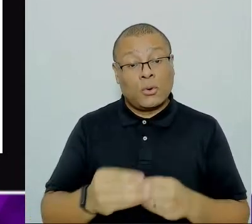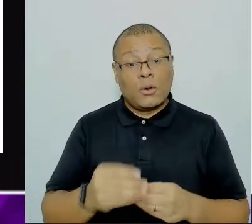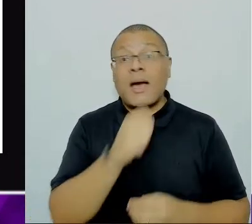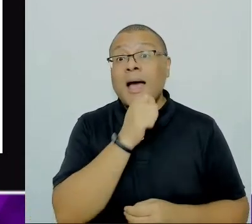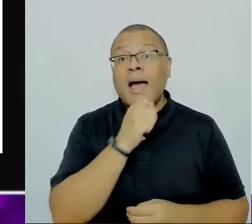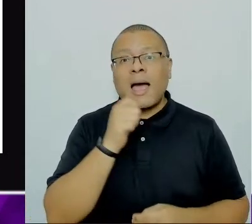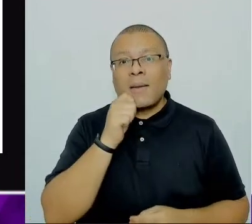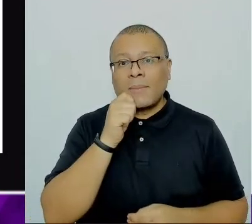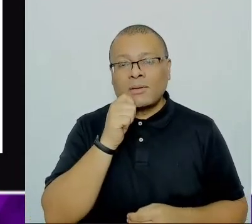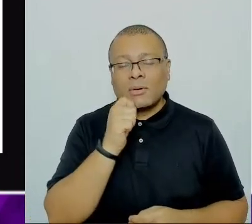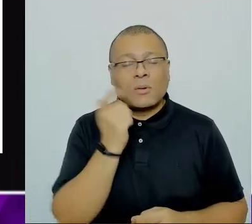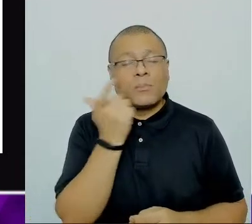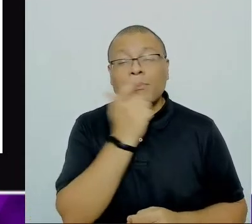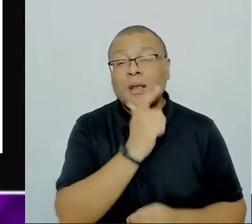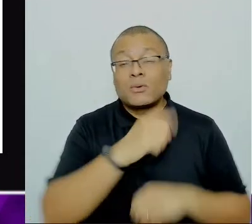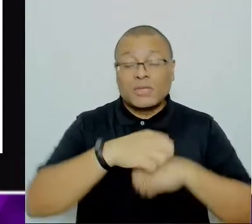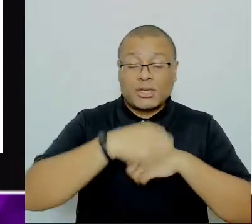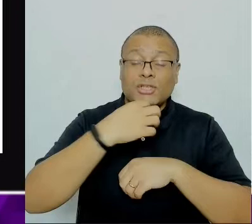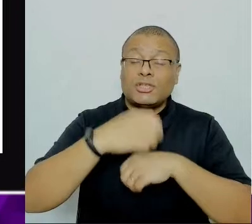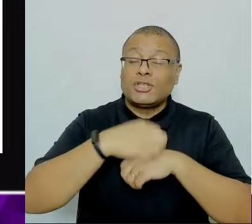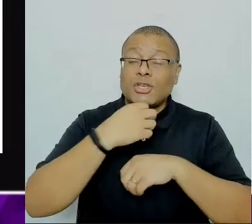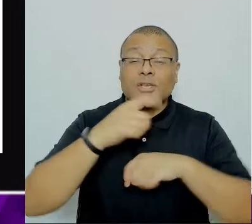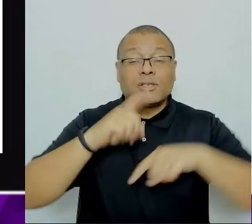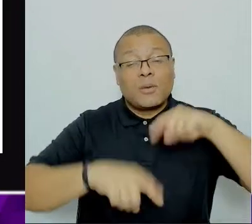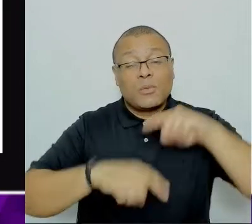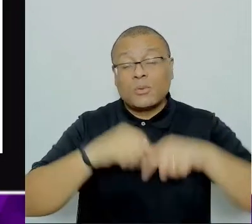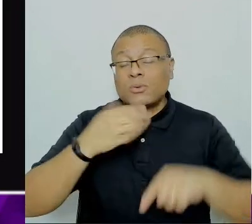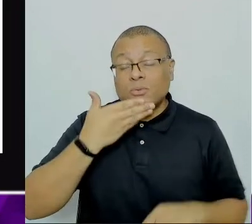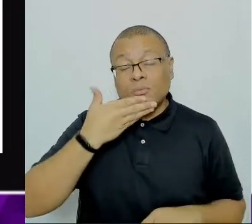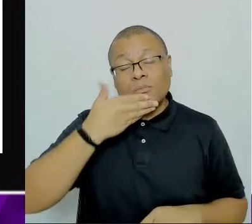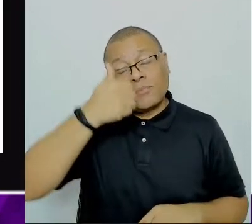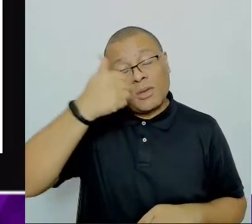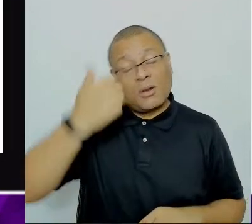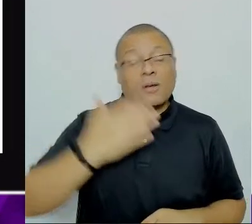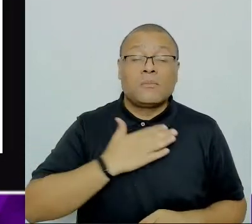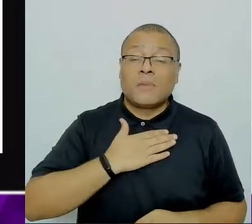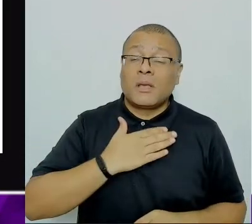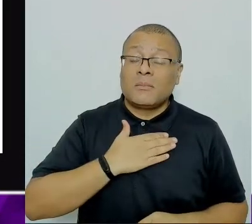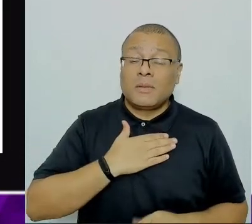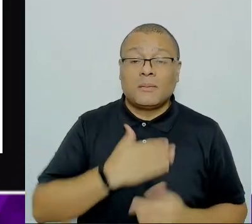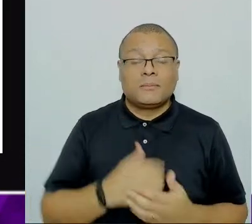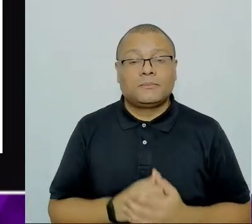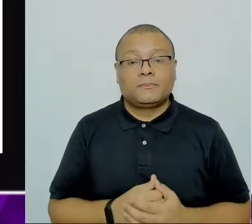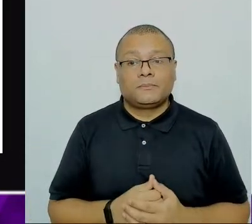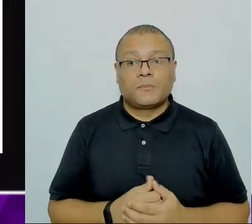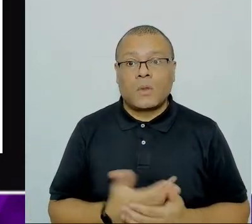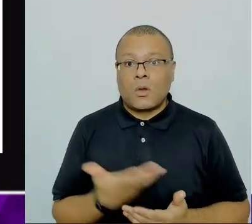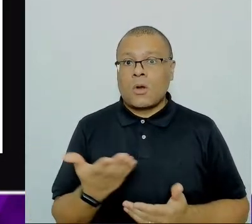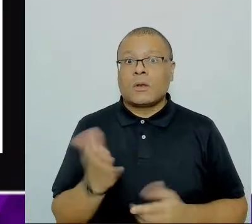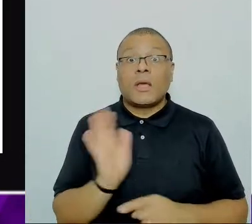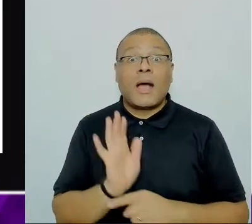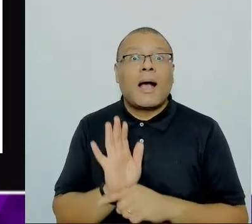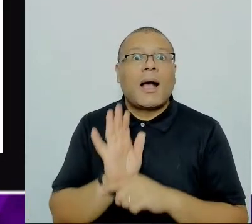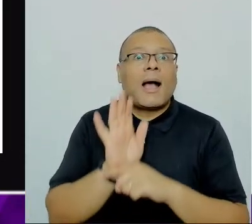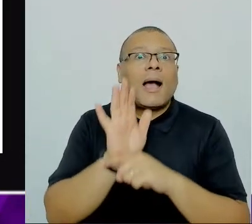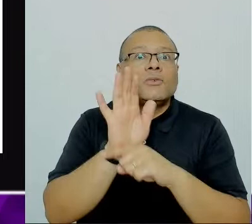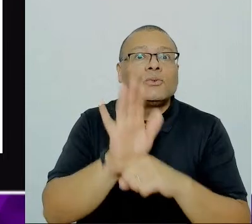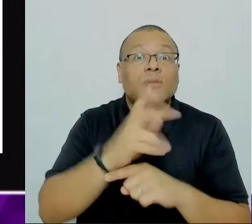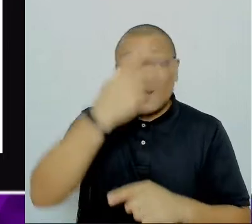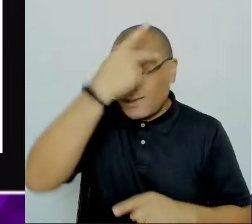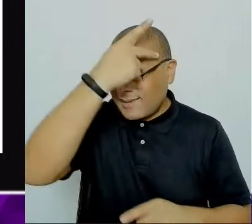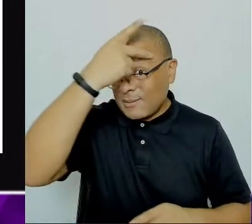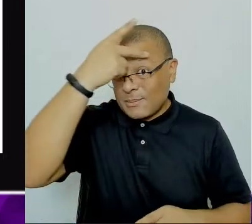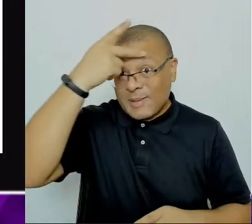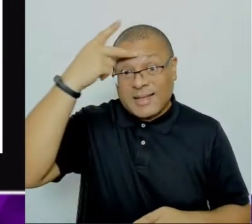ser mais assertivo e conseguir oferecer os melhores filmes sem precisar começar do zero. Olha o benefício para as pessoas.